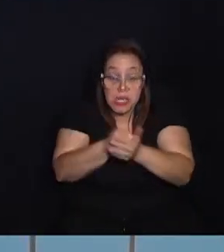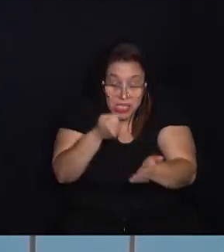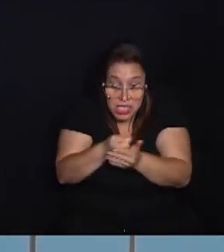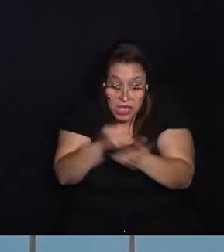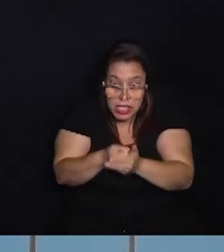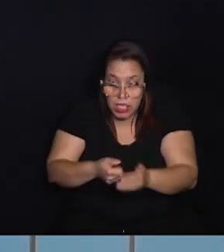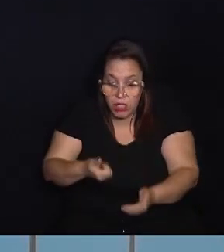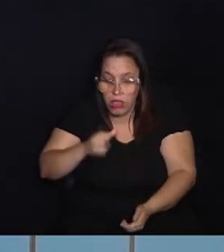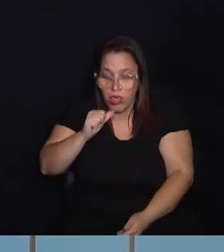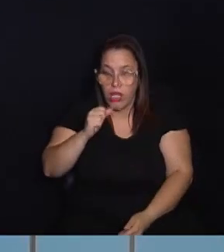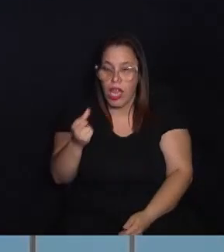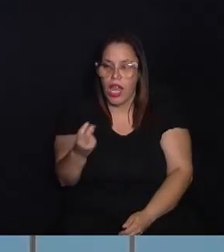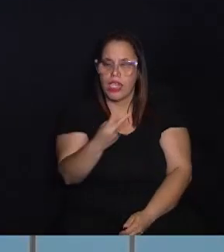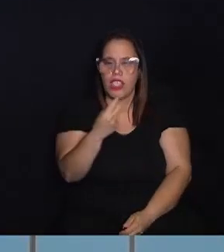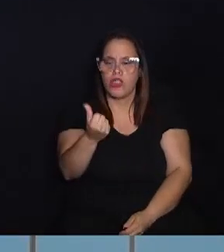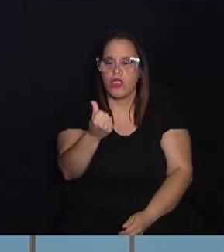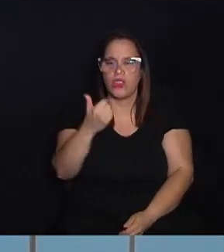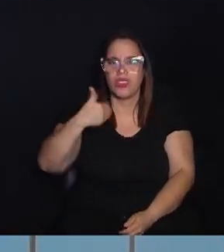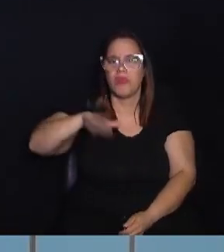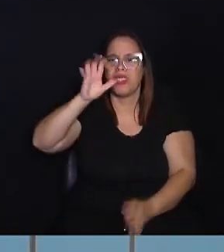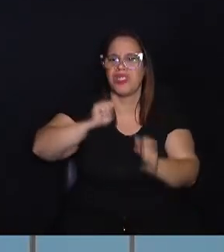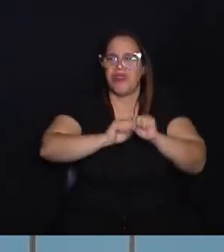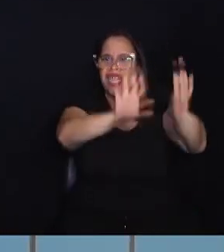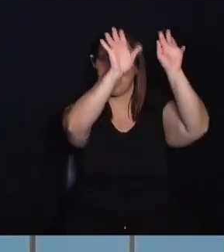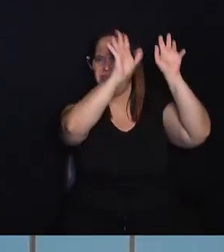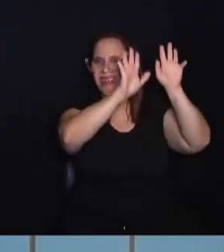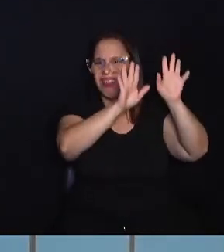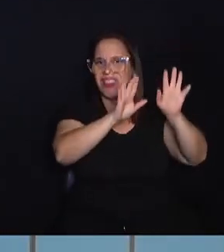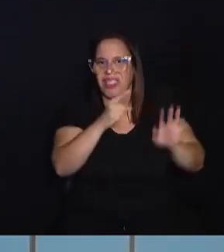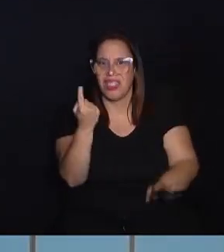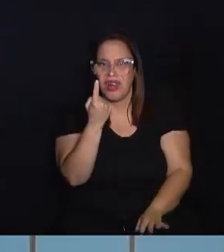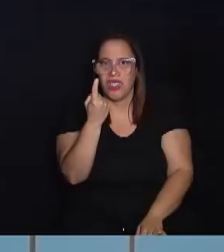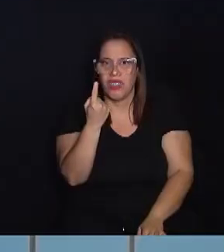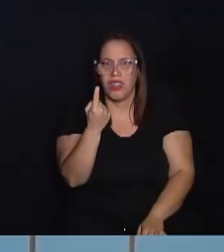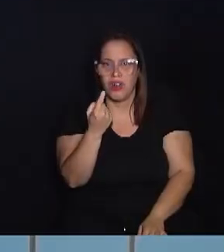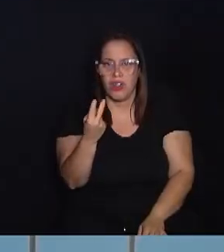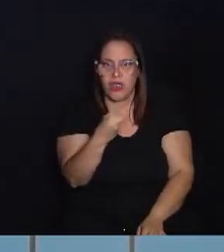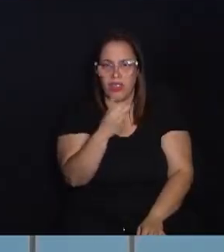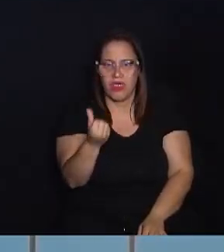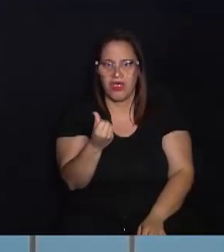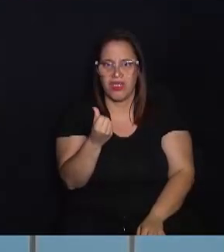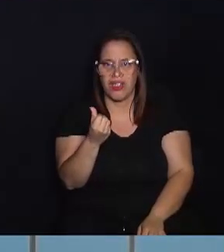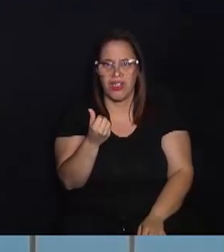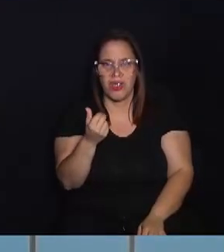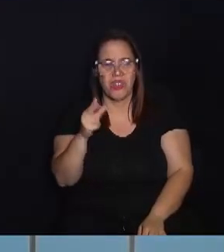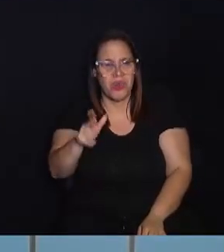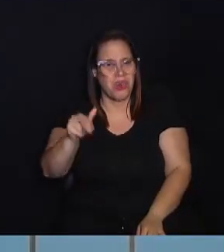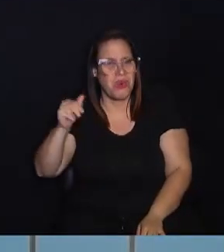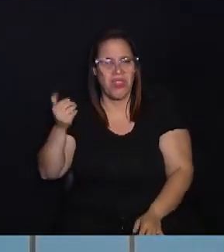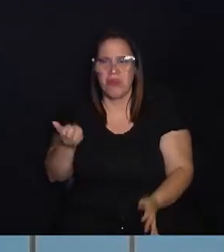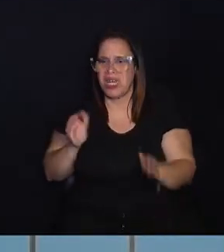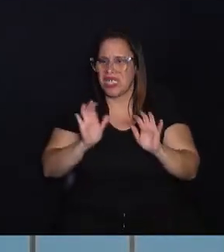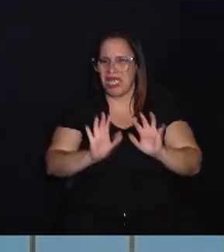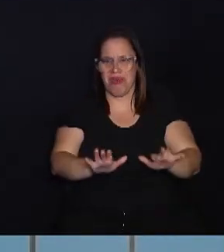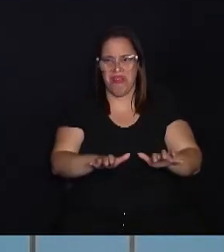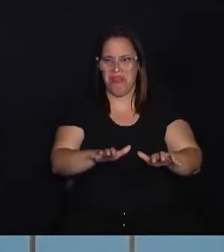alcoólica até os 21. Depois você solta. Que no primeiro fogo, com 21 que ele tomar, ele fala, nunca mais quero esse negócio para